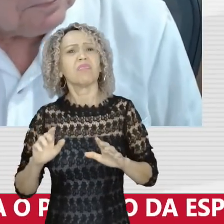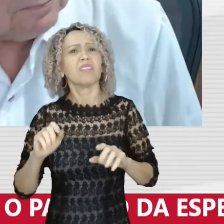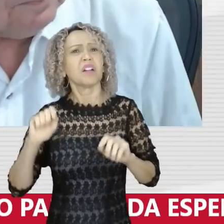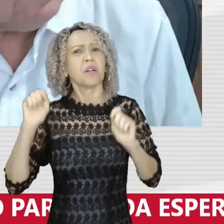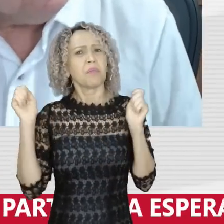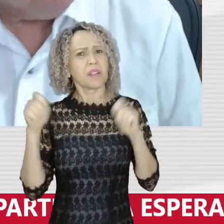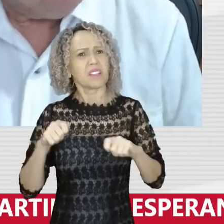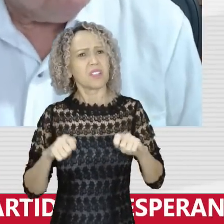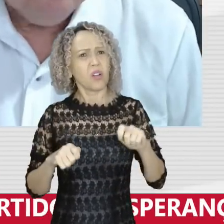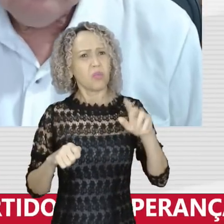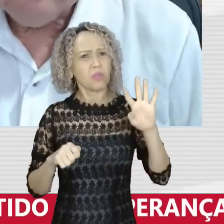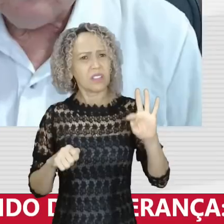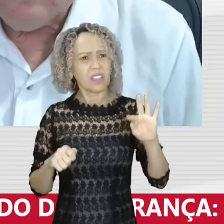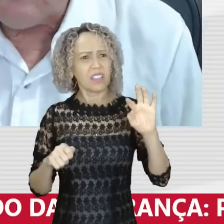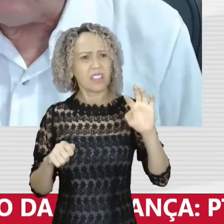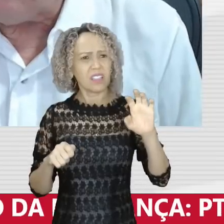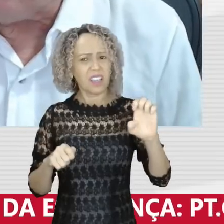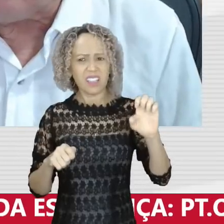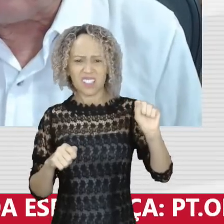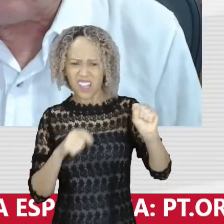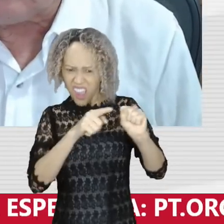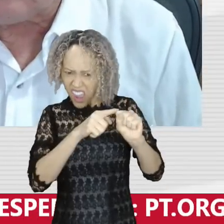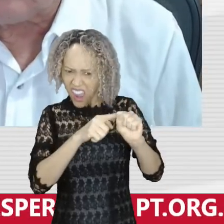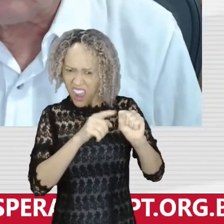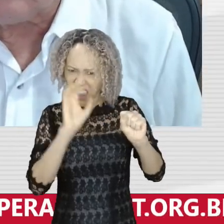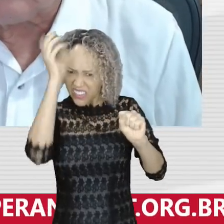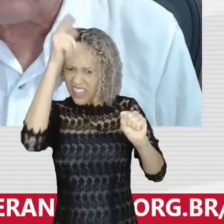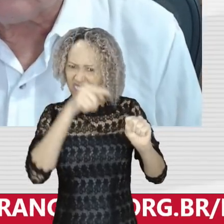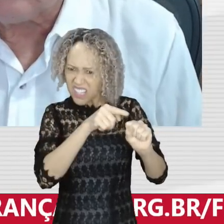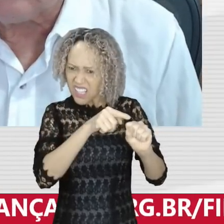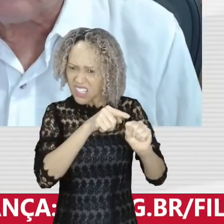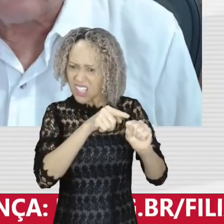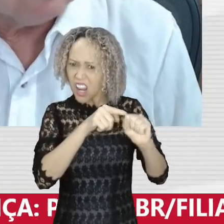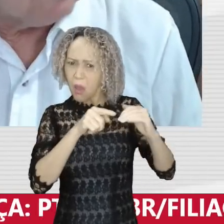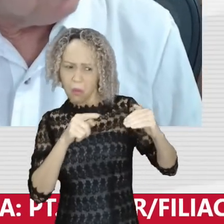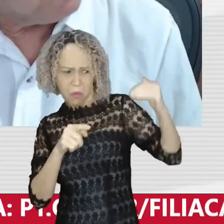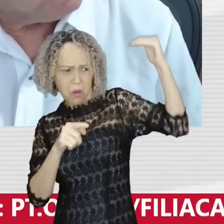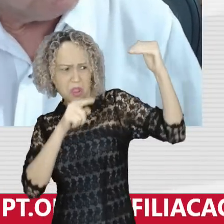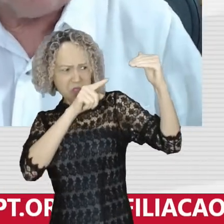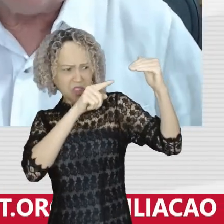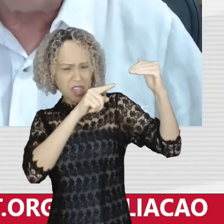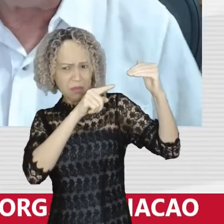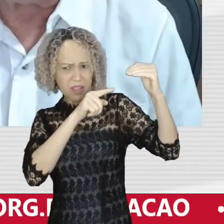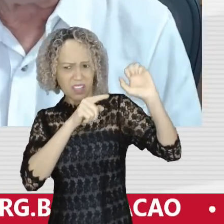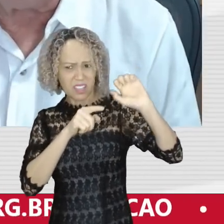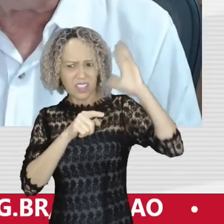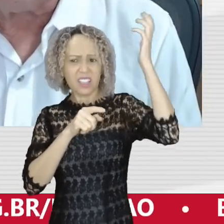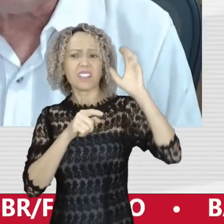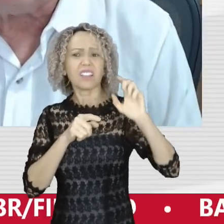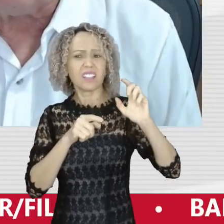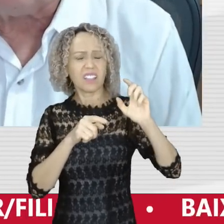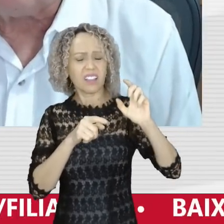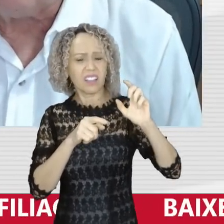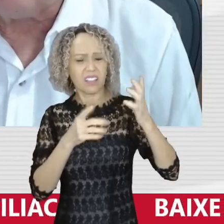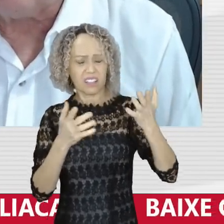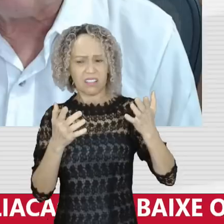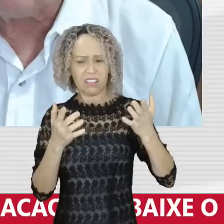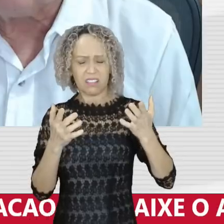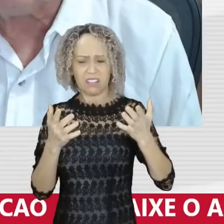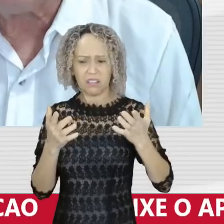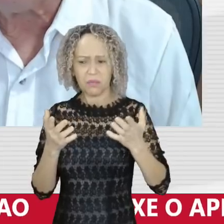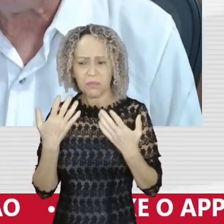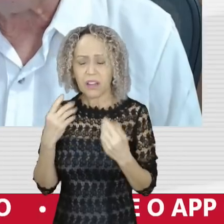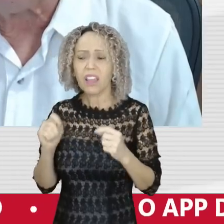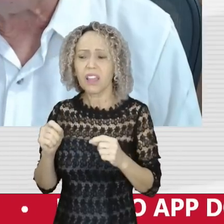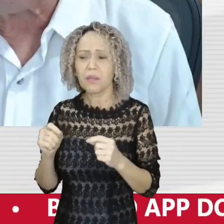outras situações aí, a eficácia da polícia. Então, não é por falta de competência, tem aí uma decisão política no seu